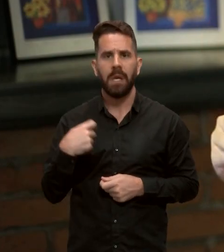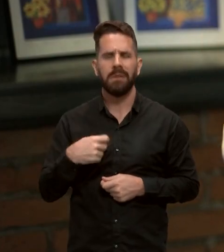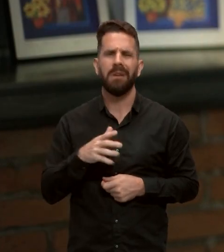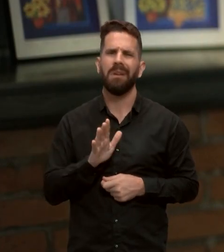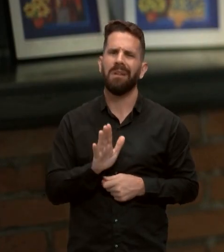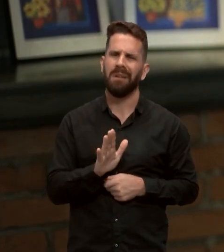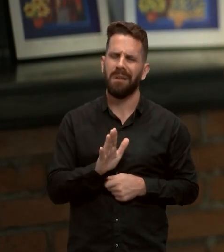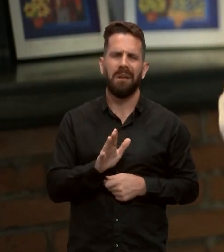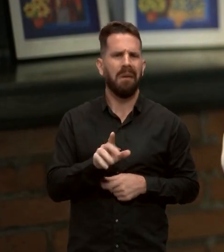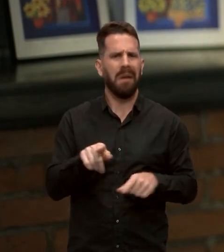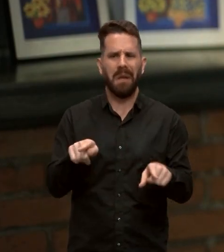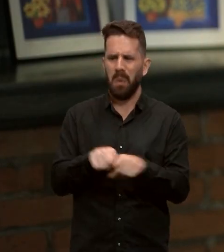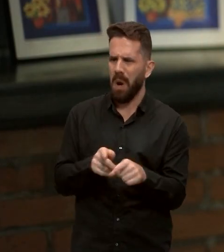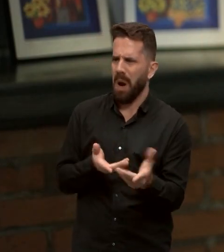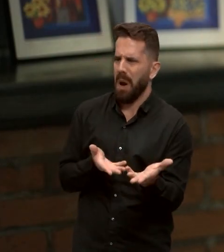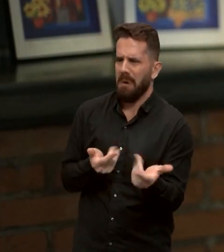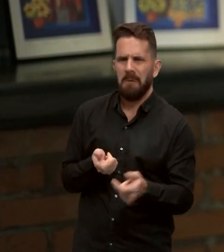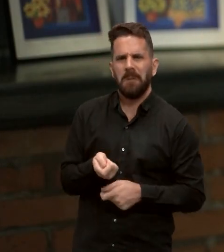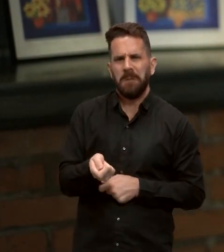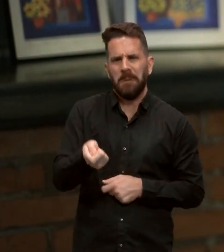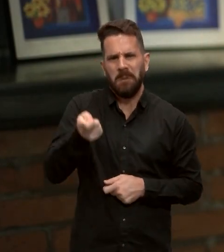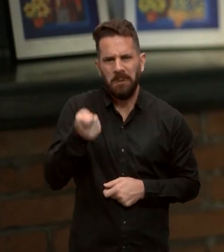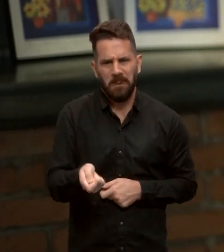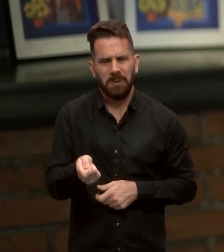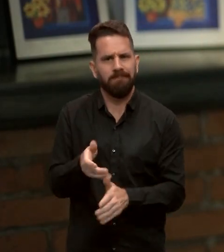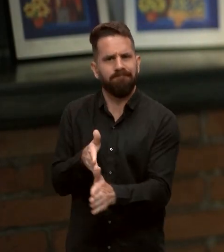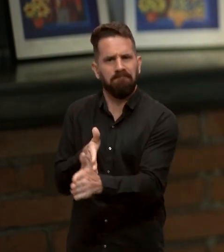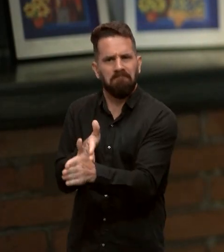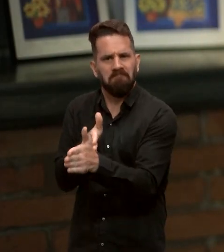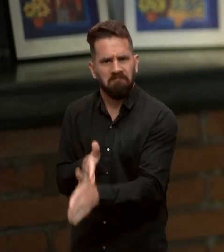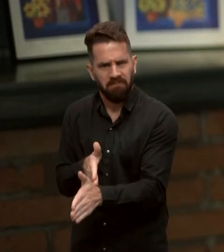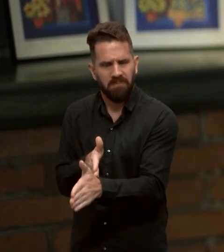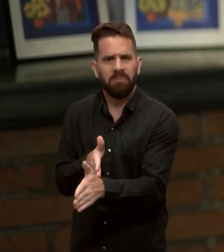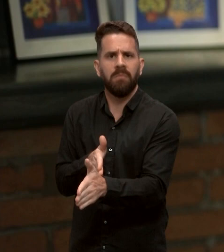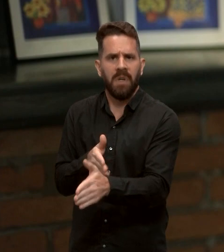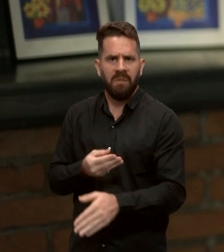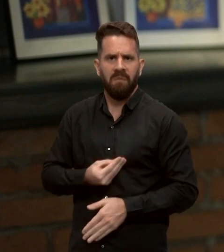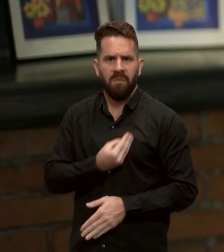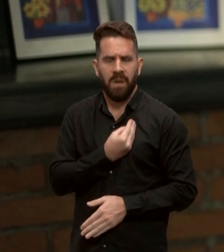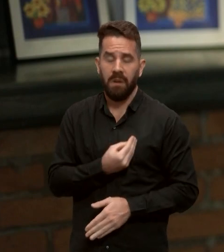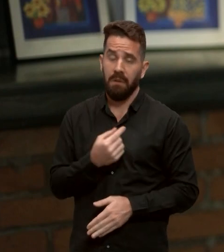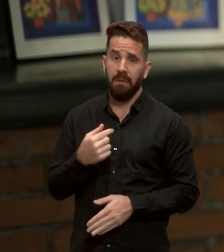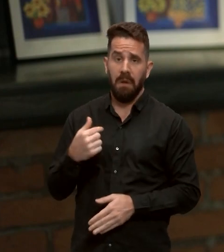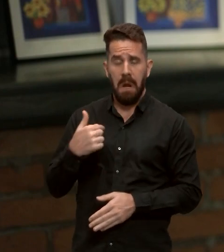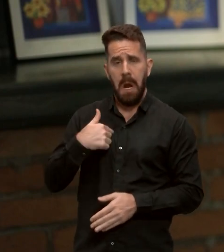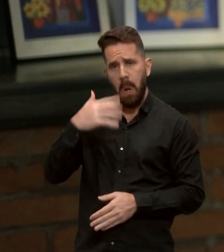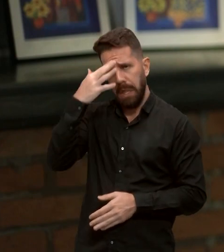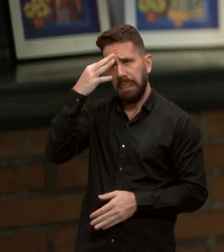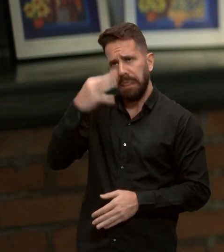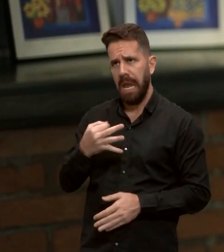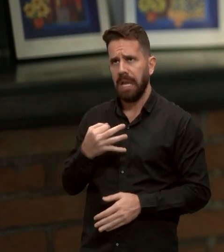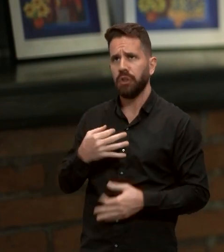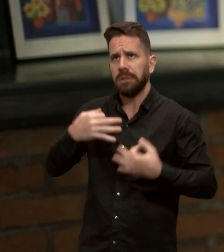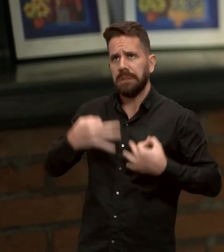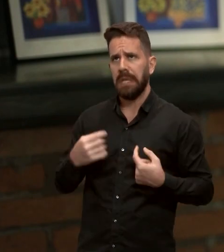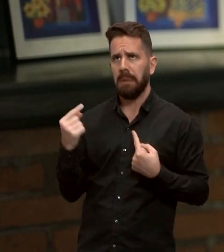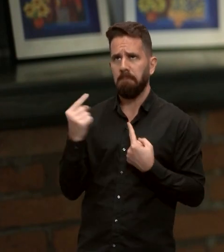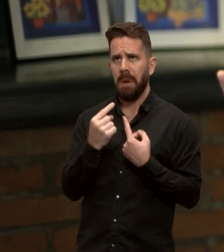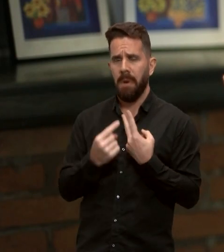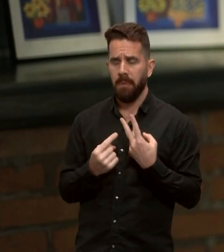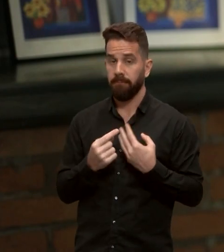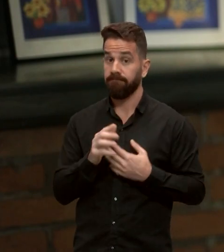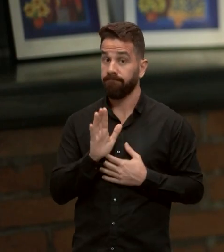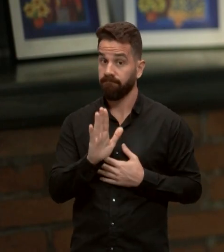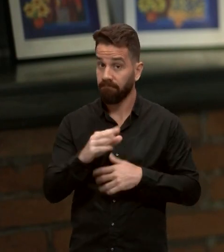na rédea, na régua, né? No que eles entendem como correto. Então, um recado,